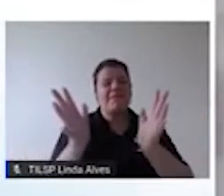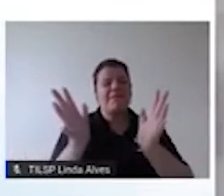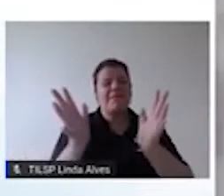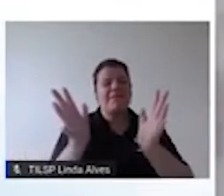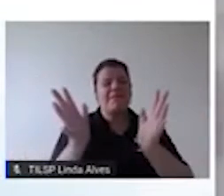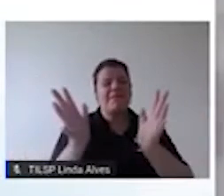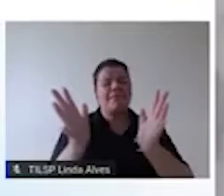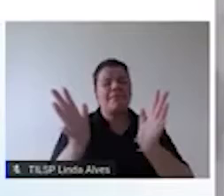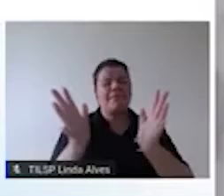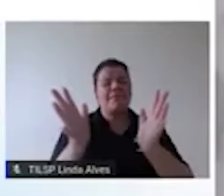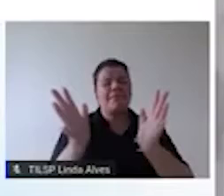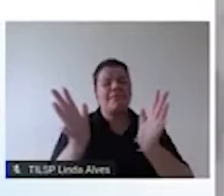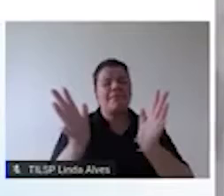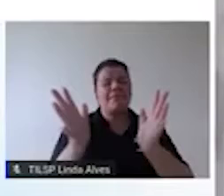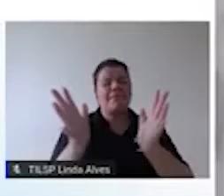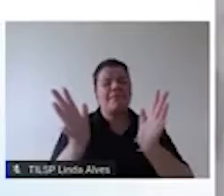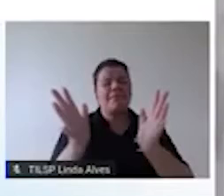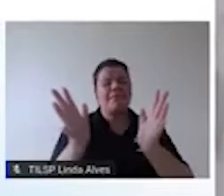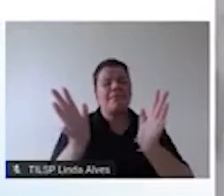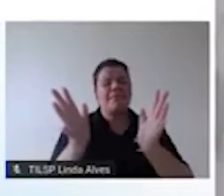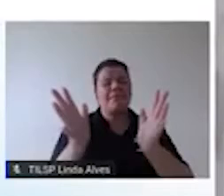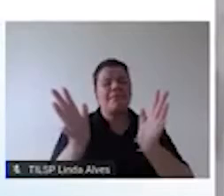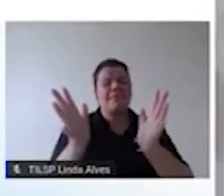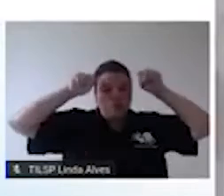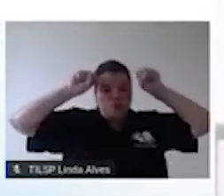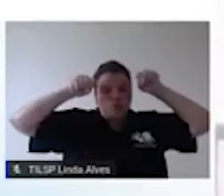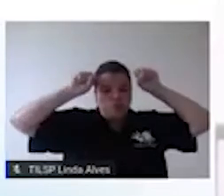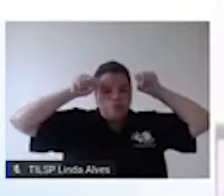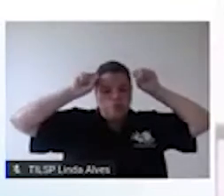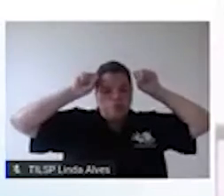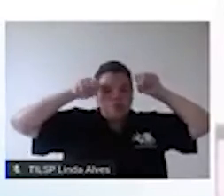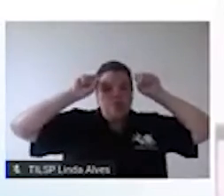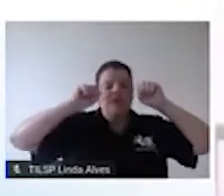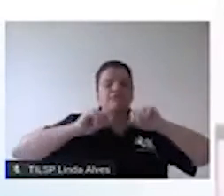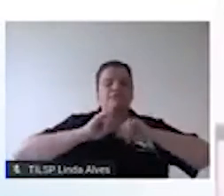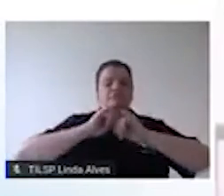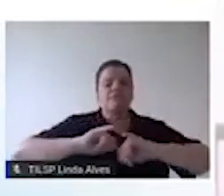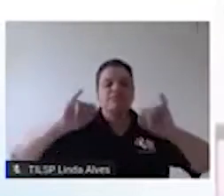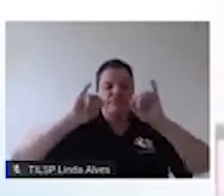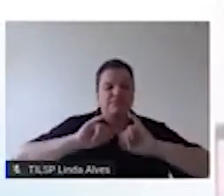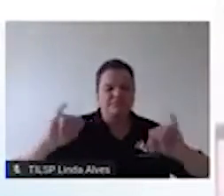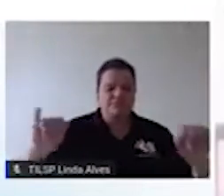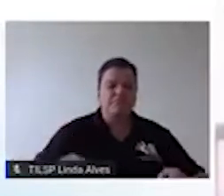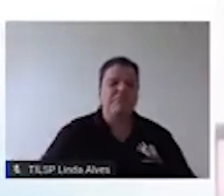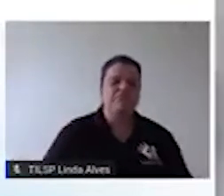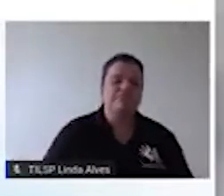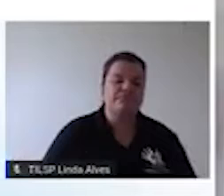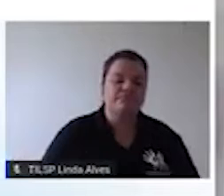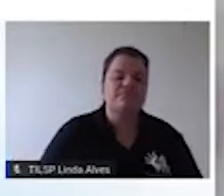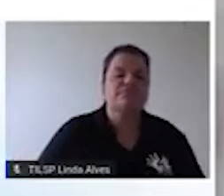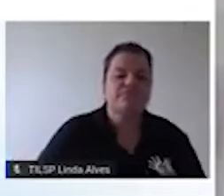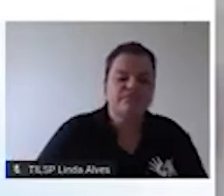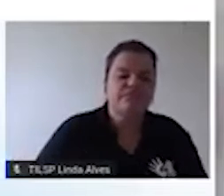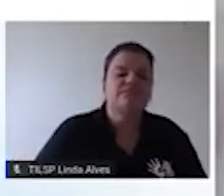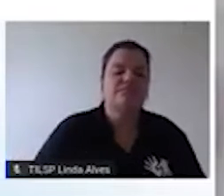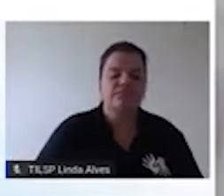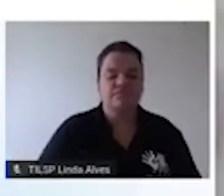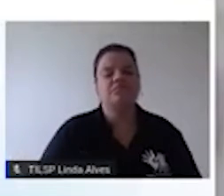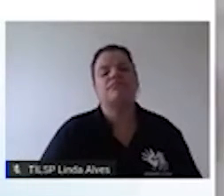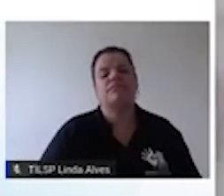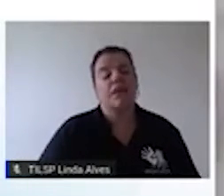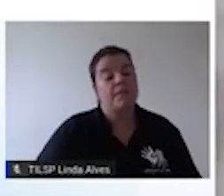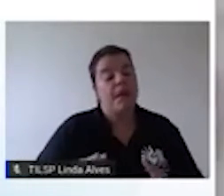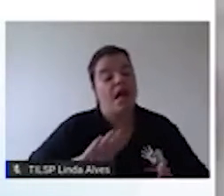essencial, é essencial a Xuxa fazer propaganda da campanha. Na nossa vida, né? Pois é, faz parte para eliminar